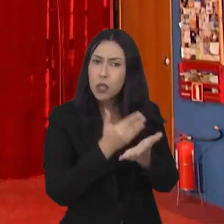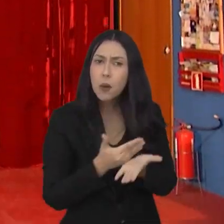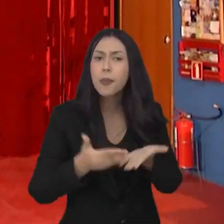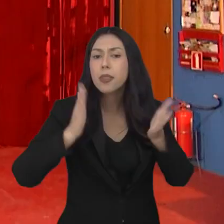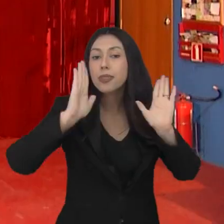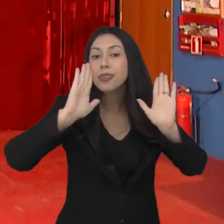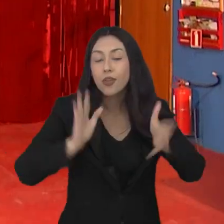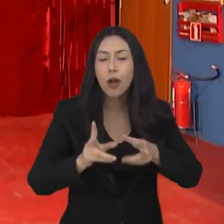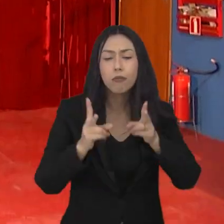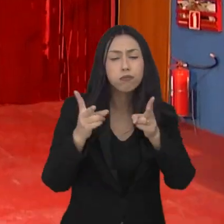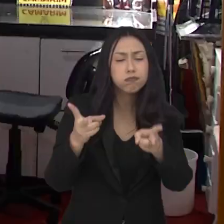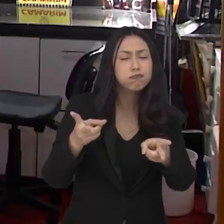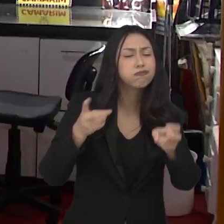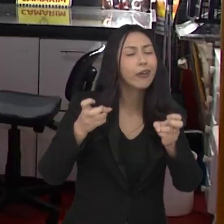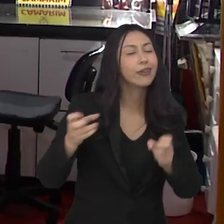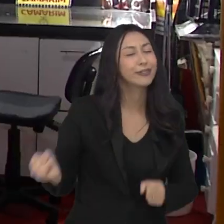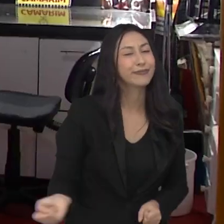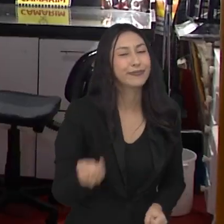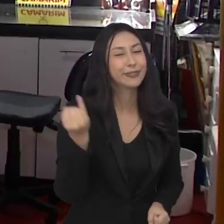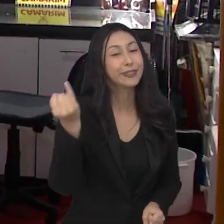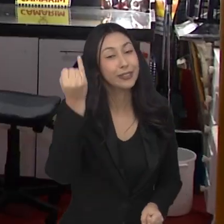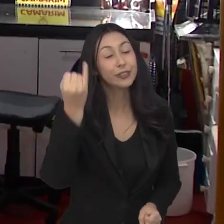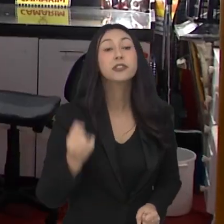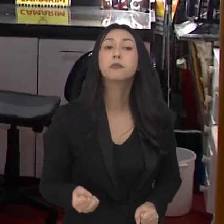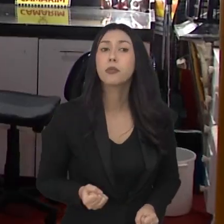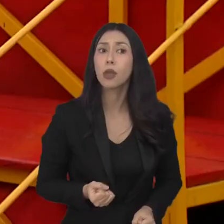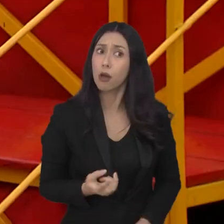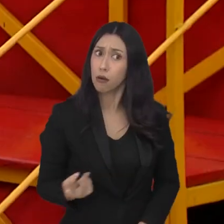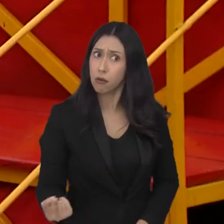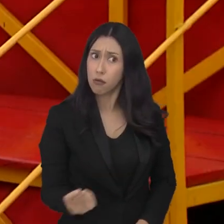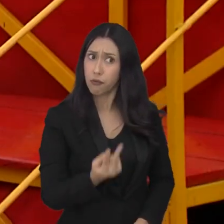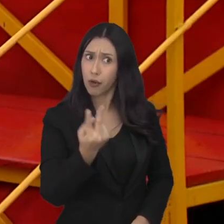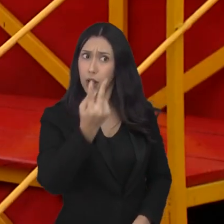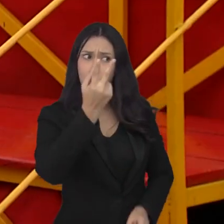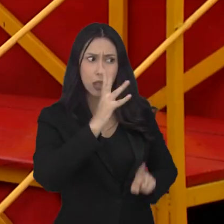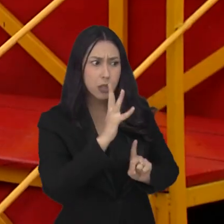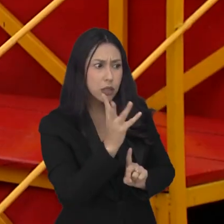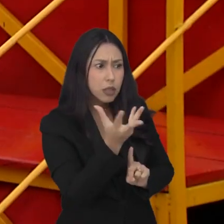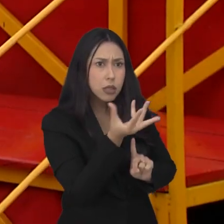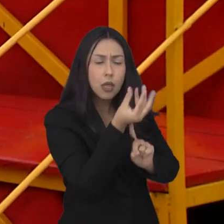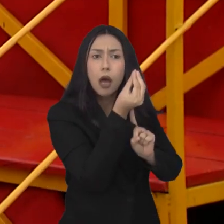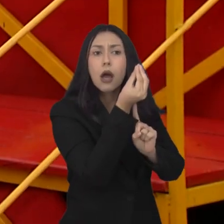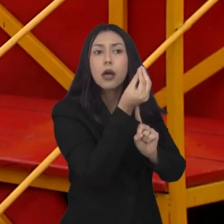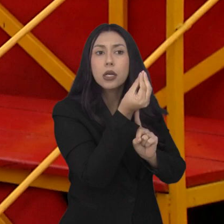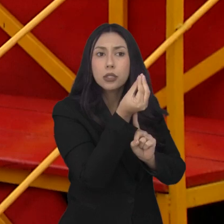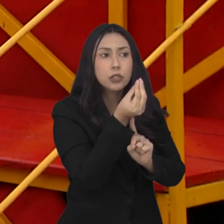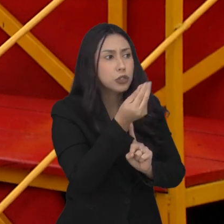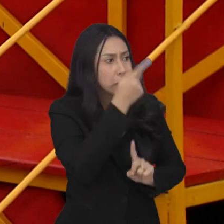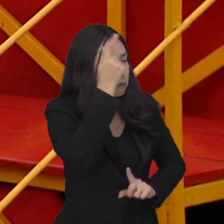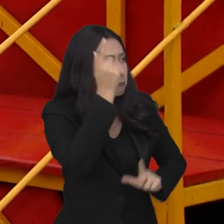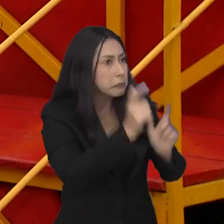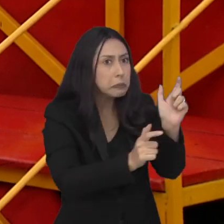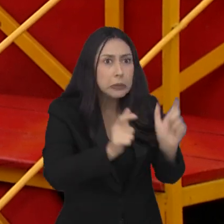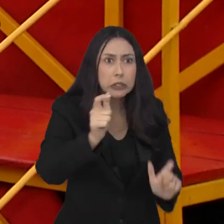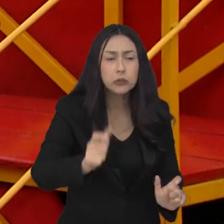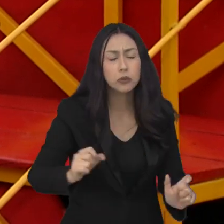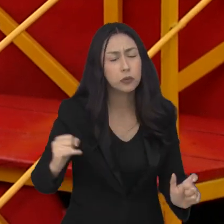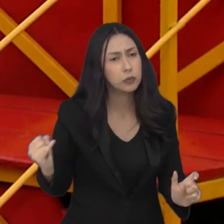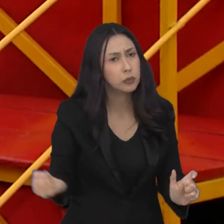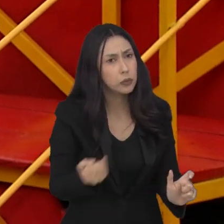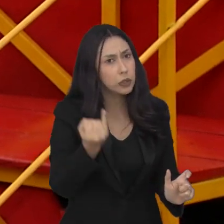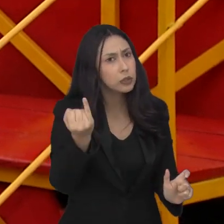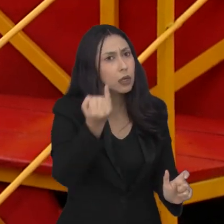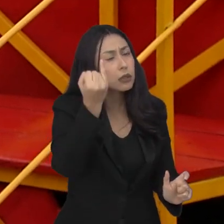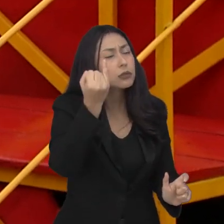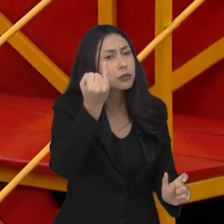que já estão no ramo, esse reconhecimento é fundamental. Toda a valorização da classe artística, toda a valorização das pessoas